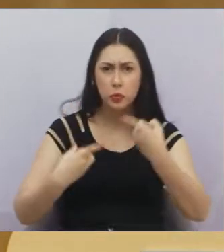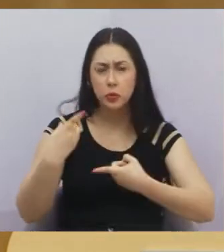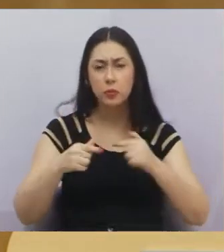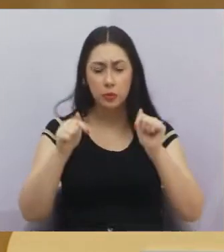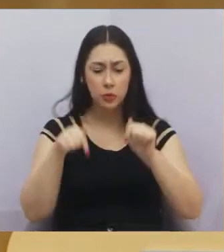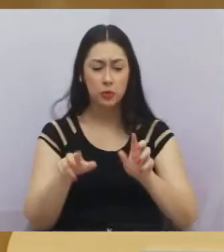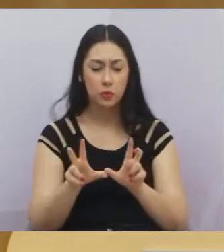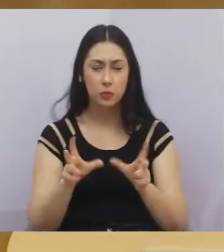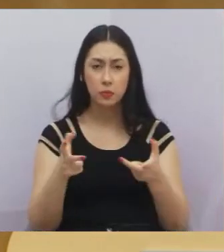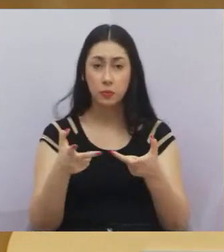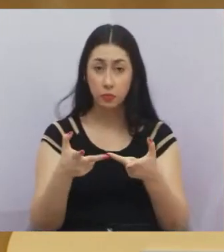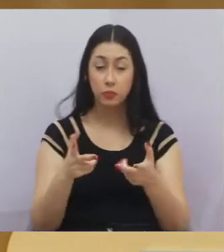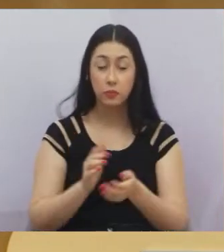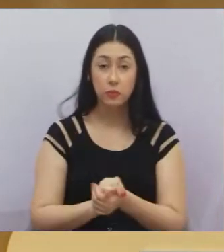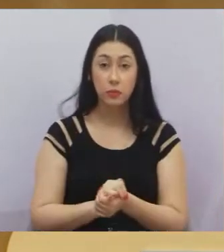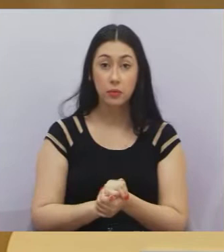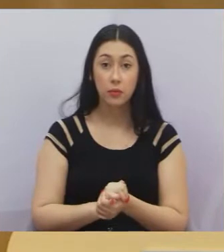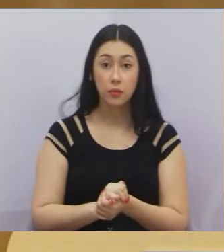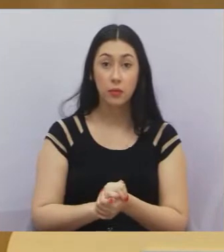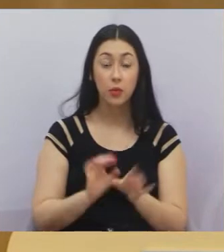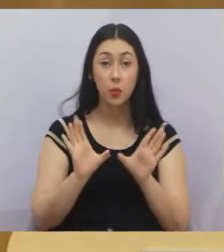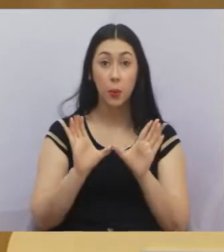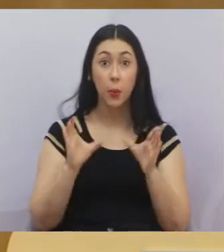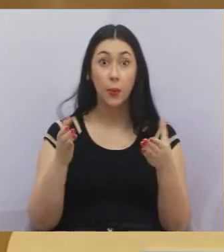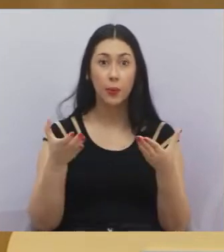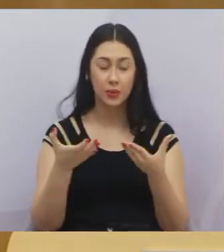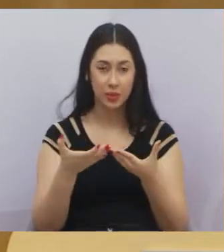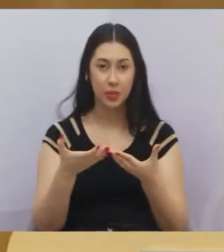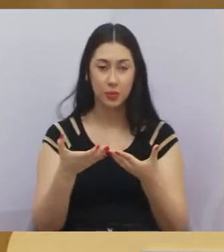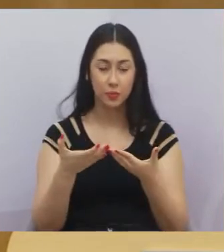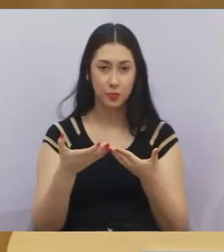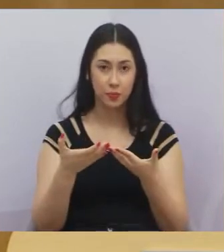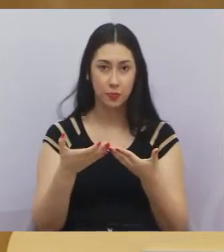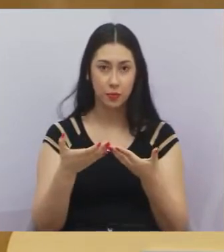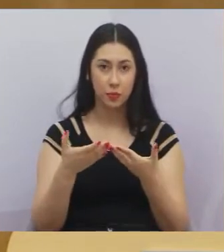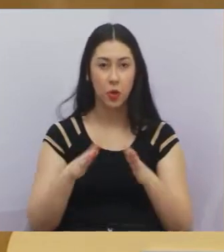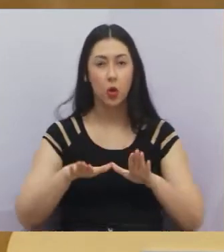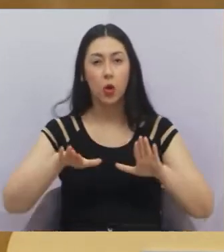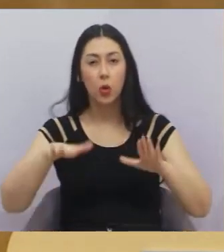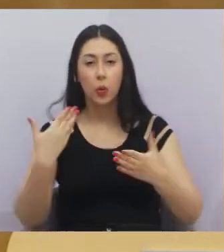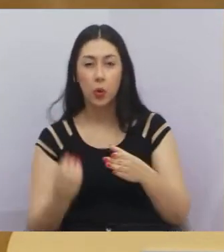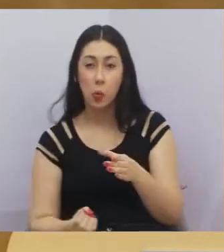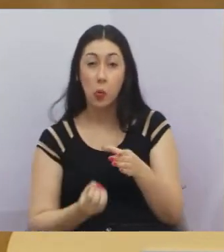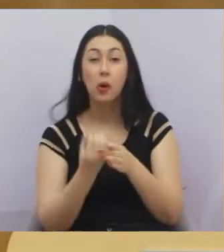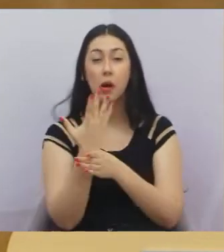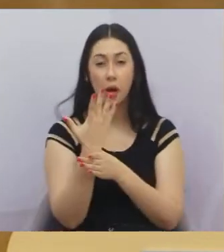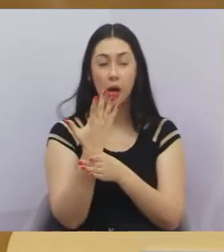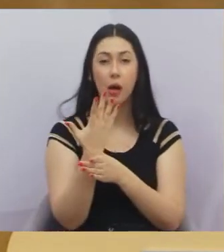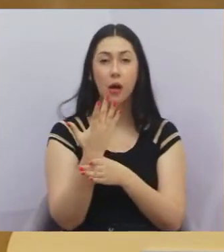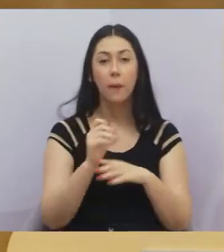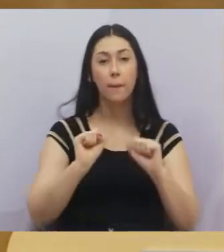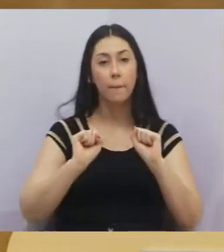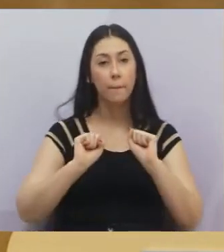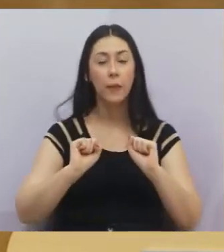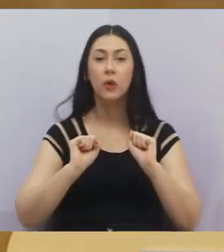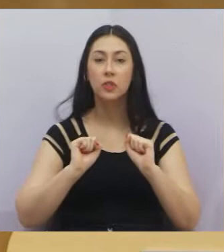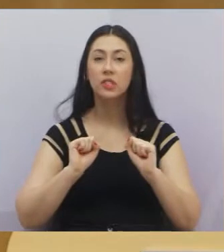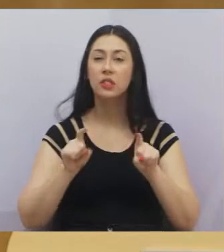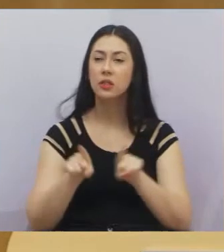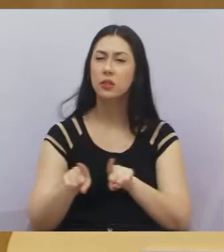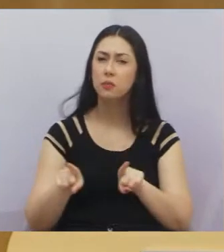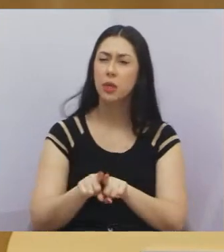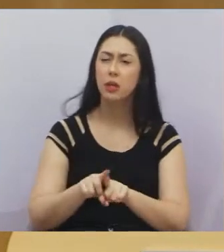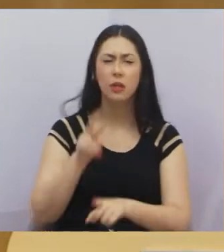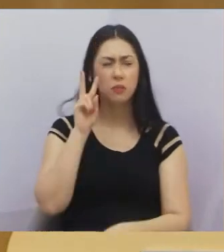casa, e que este conselho, a partir da sua formação, ele possa